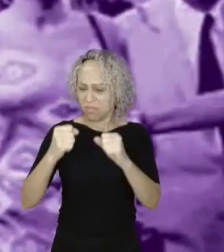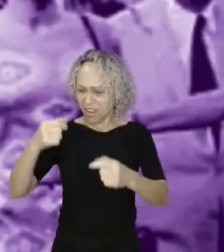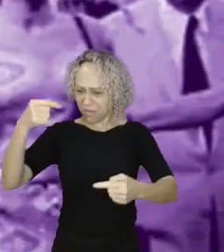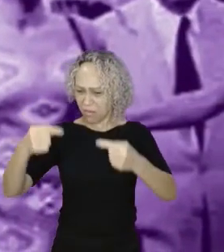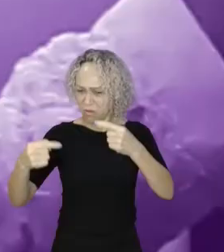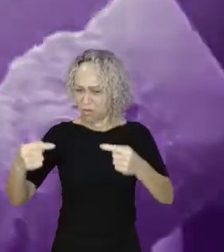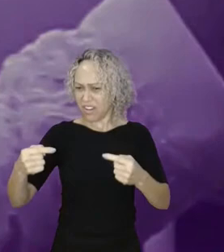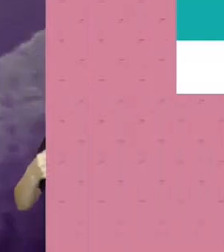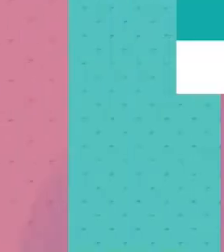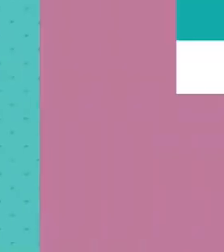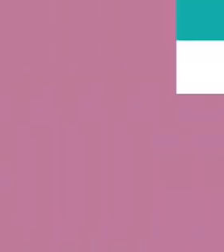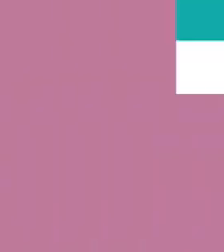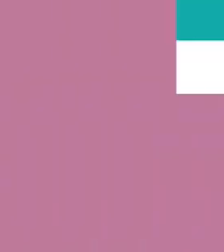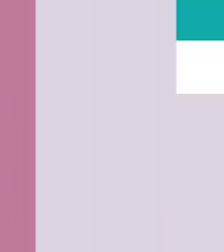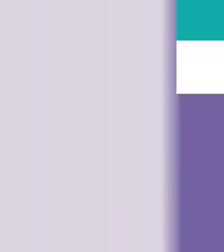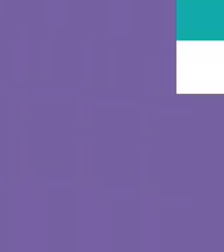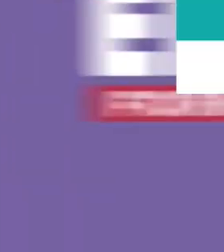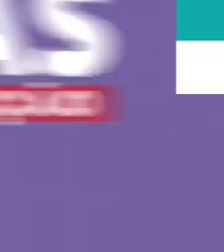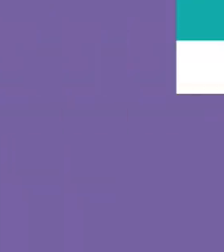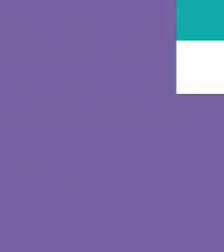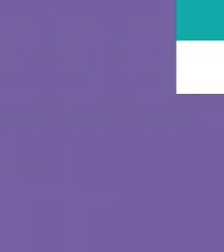de poder.